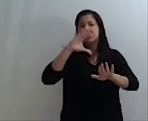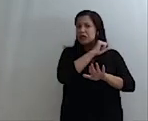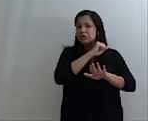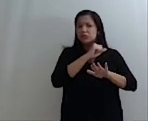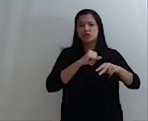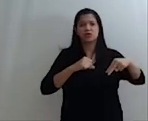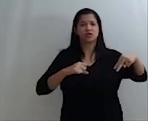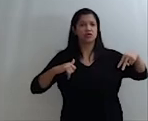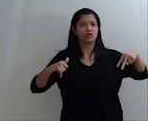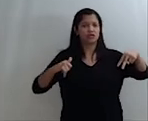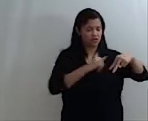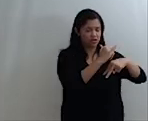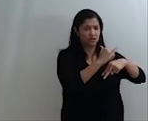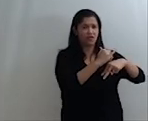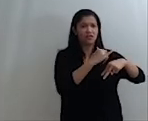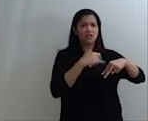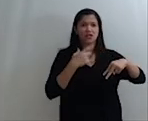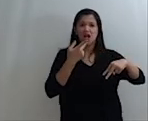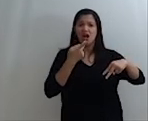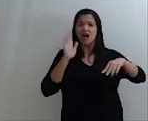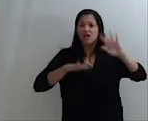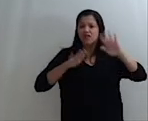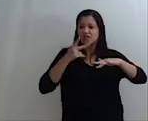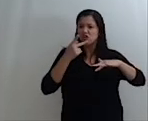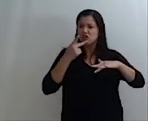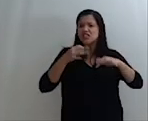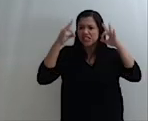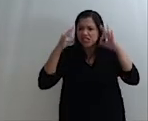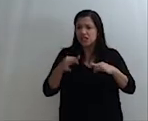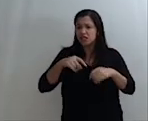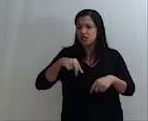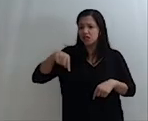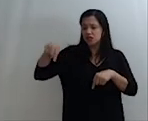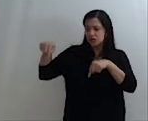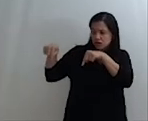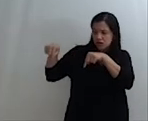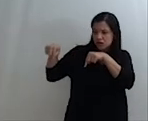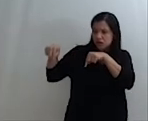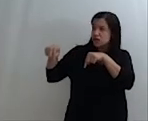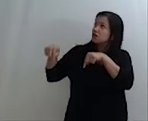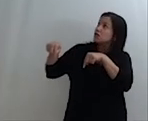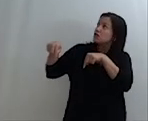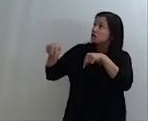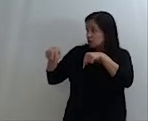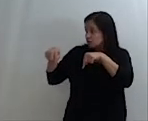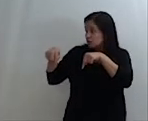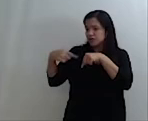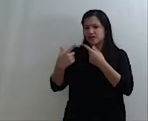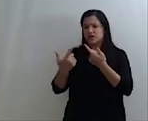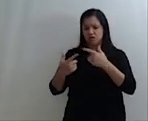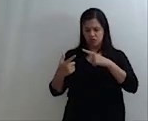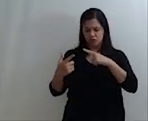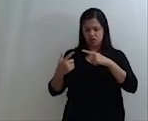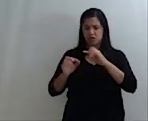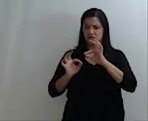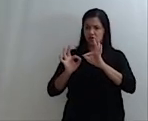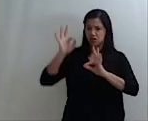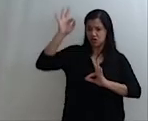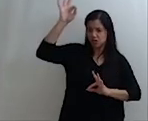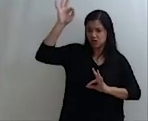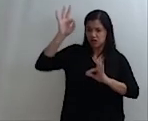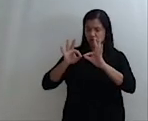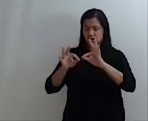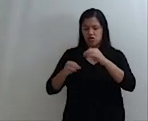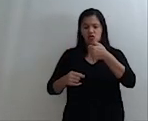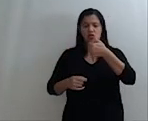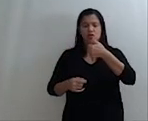instantes afirmou que tinha certeza porque ele ficou ao lado dela e ela podia ver pela altura e ela tem 1,70 m ele teria 1,95